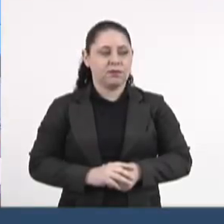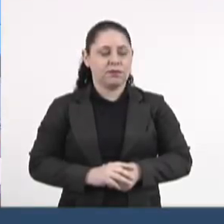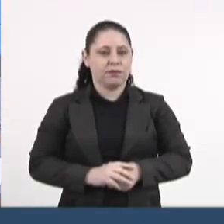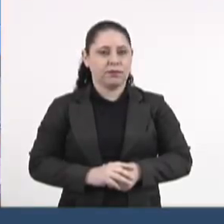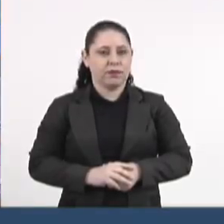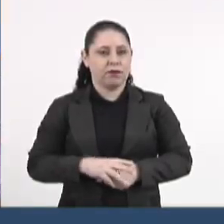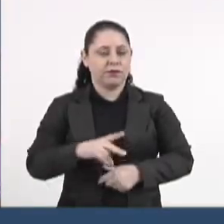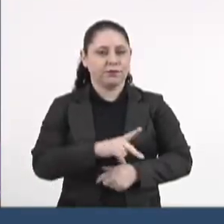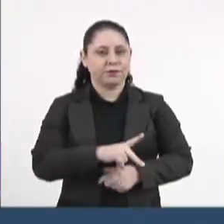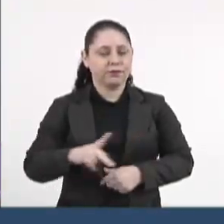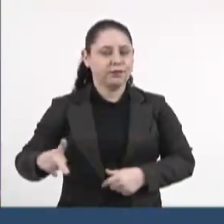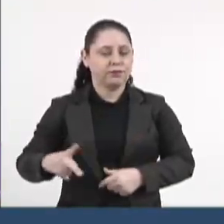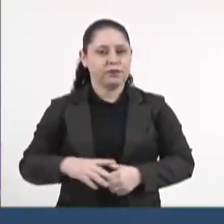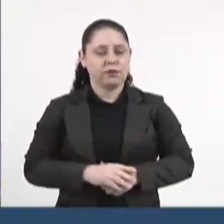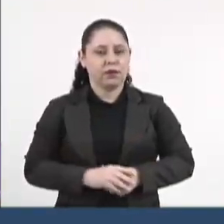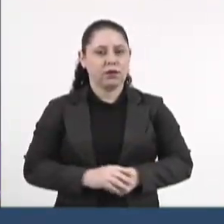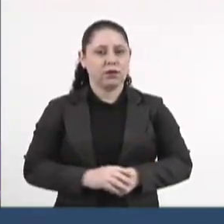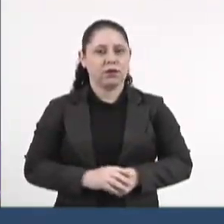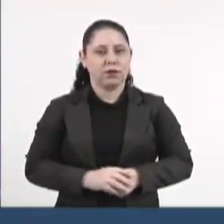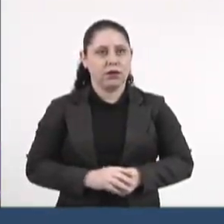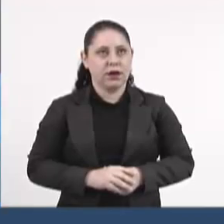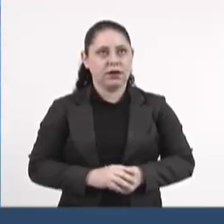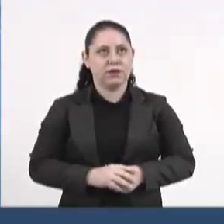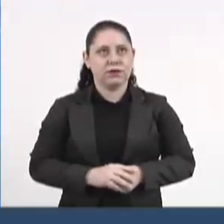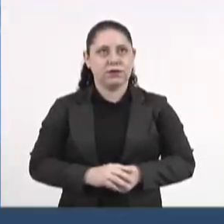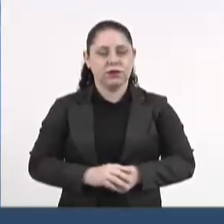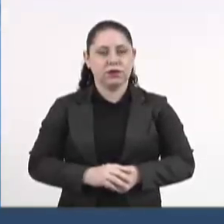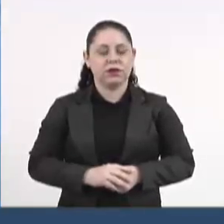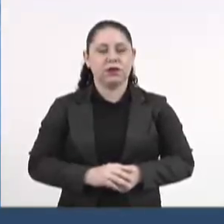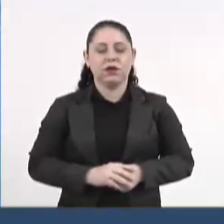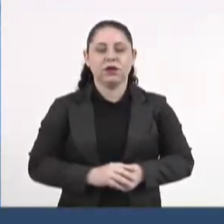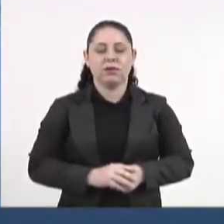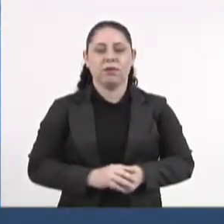Senhor presidente, senhores deputados,